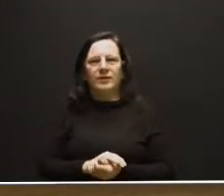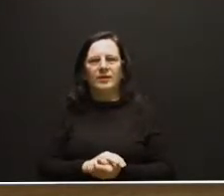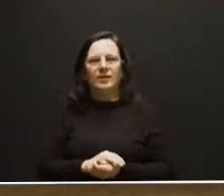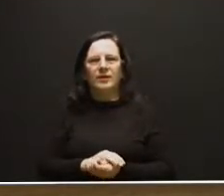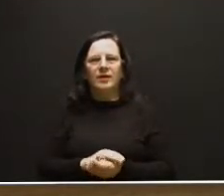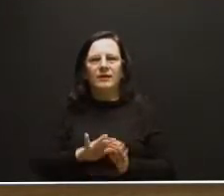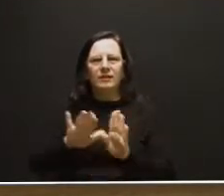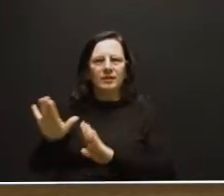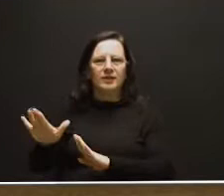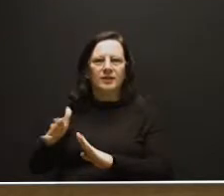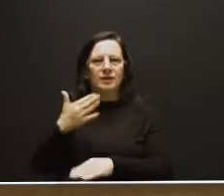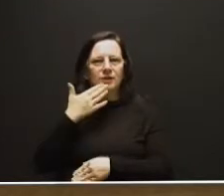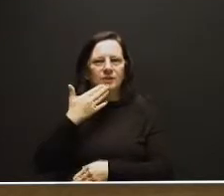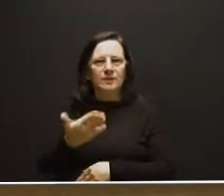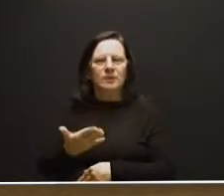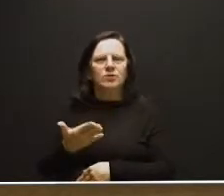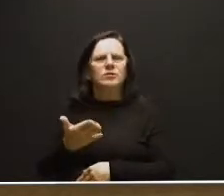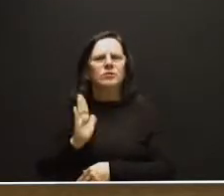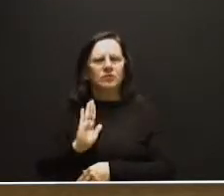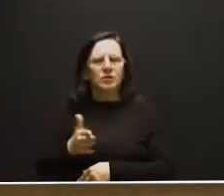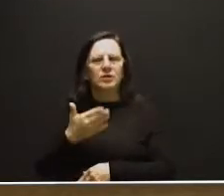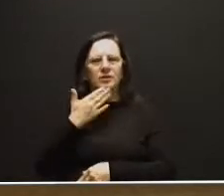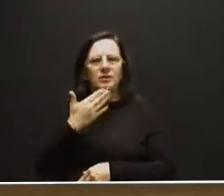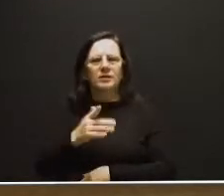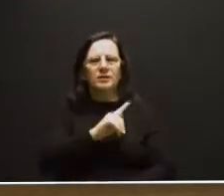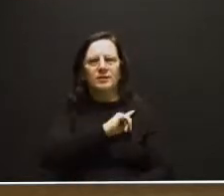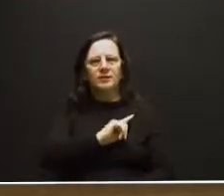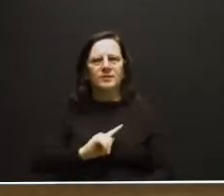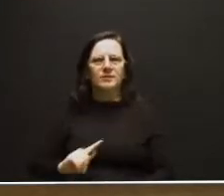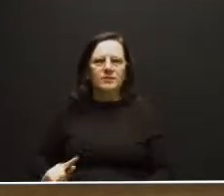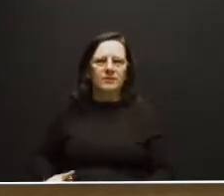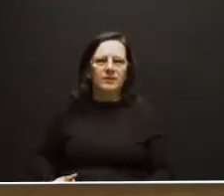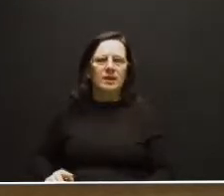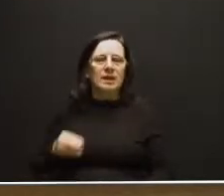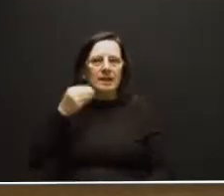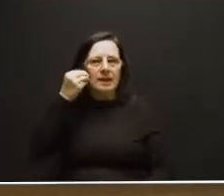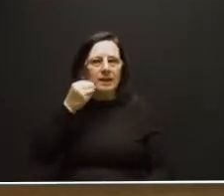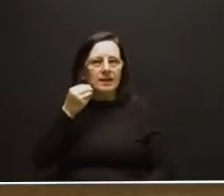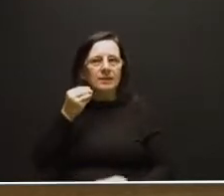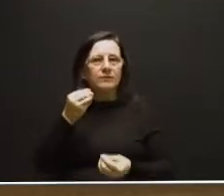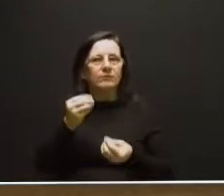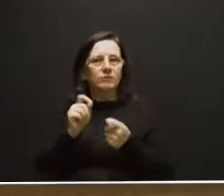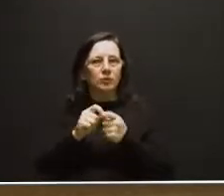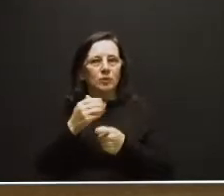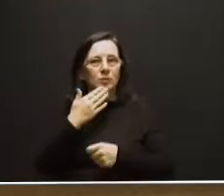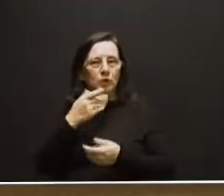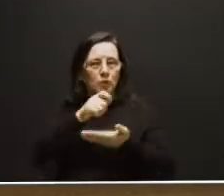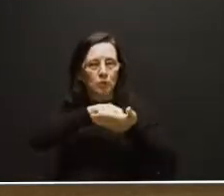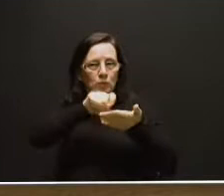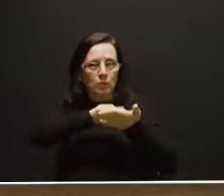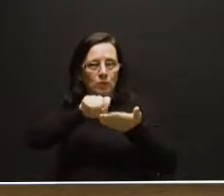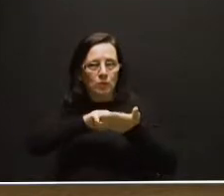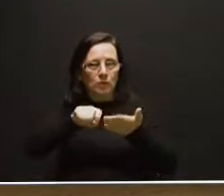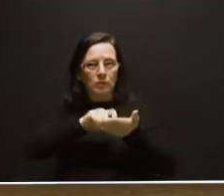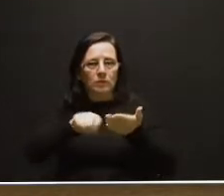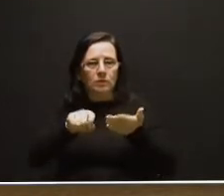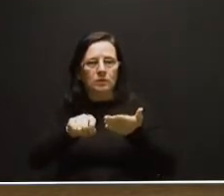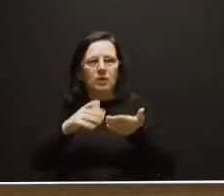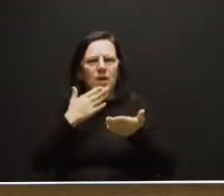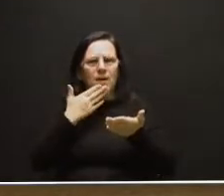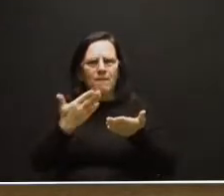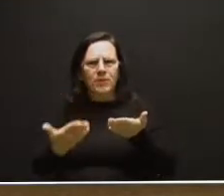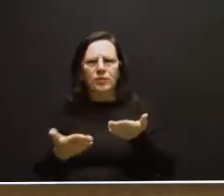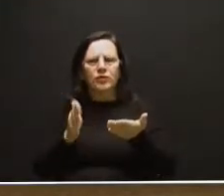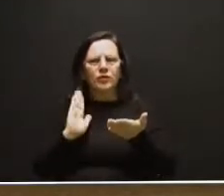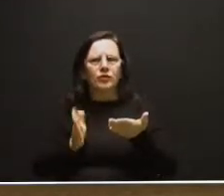parado de fazer esses pedidos para o governo é eu vou tentar fazer um pedido por escrito já pedi várias